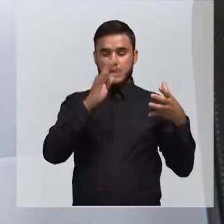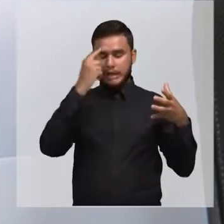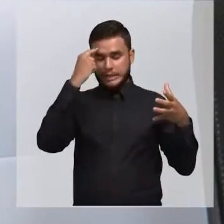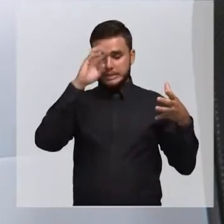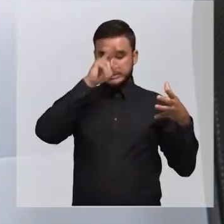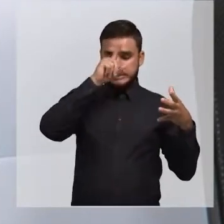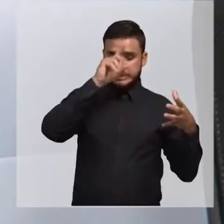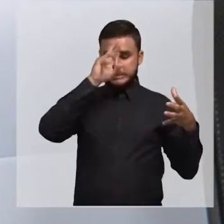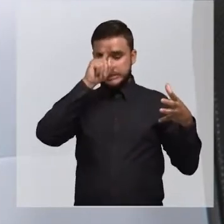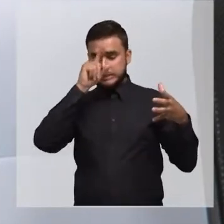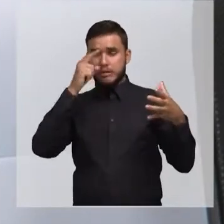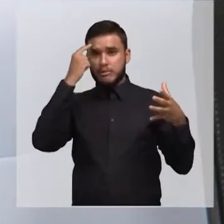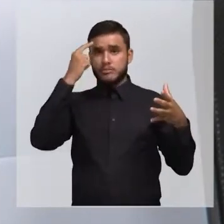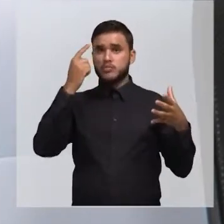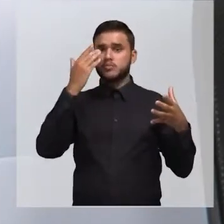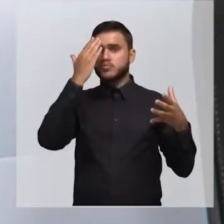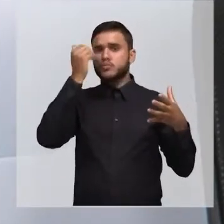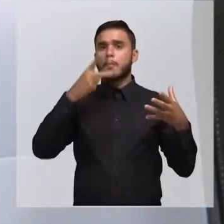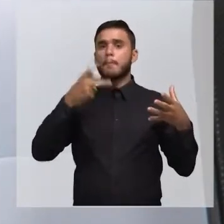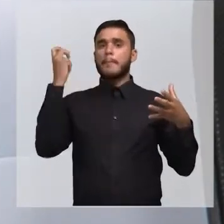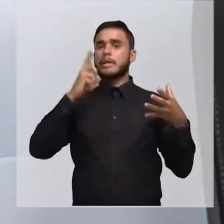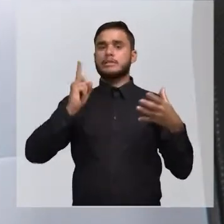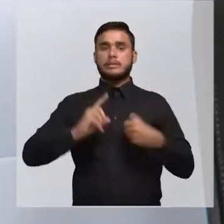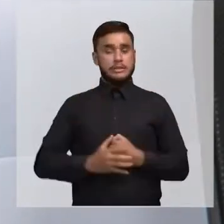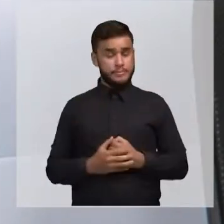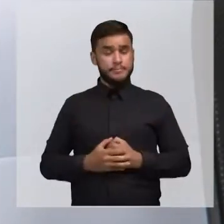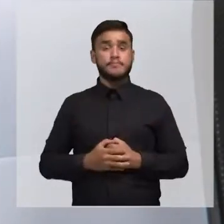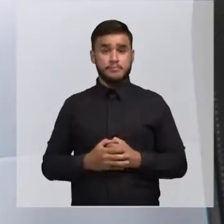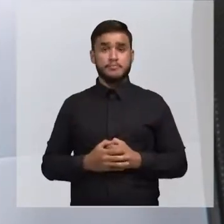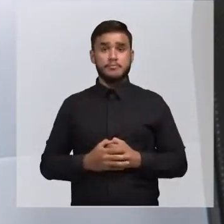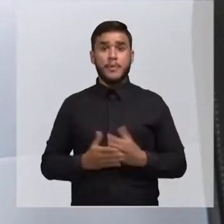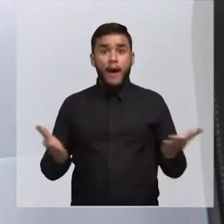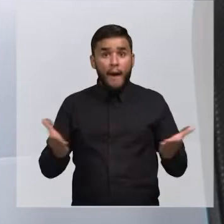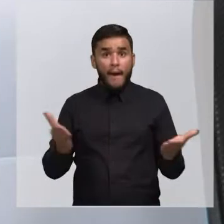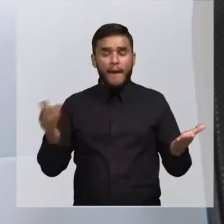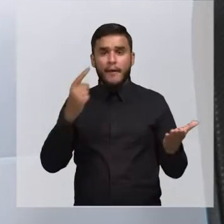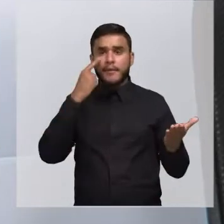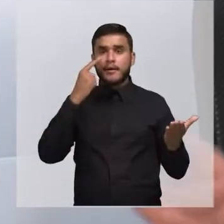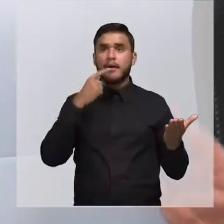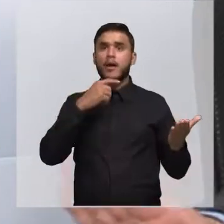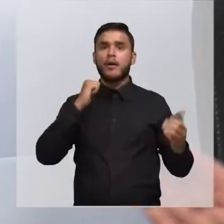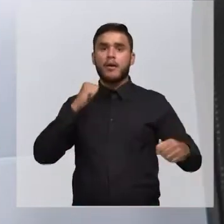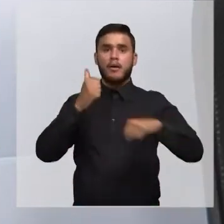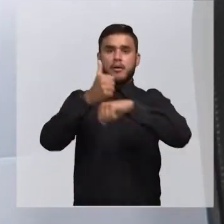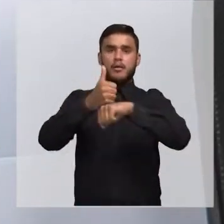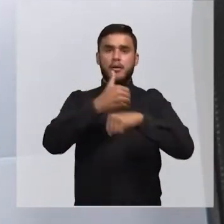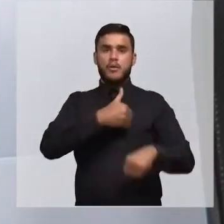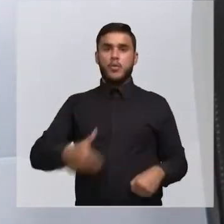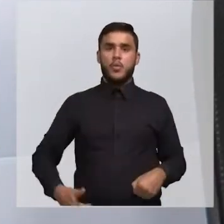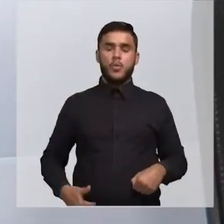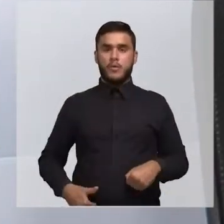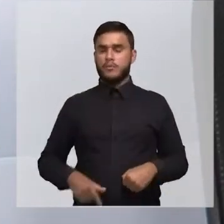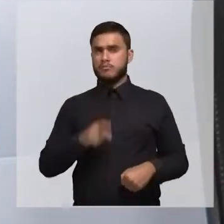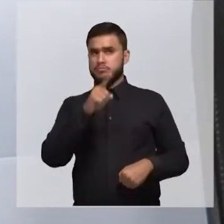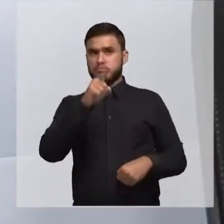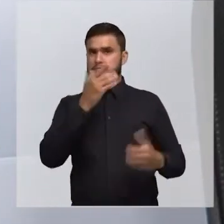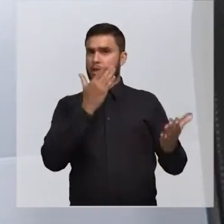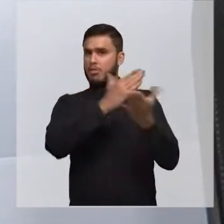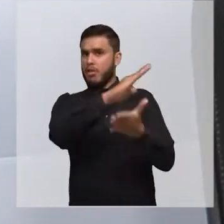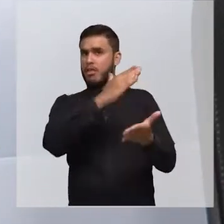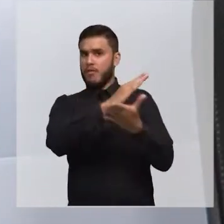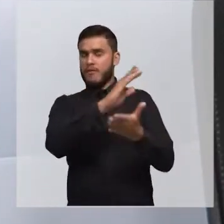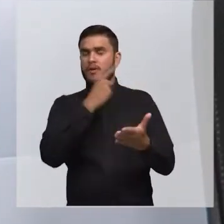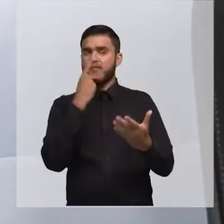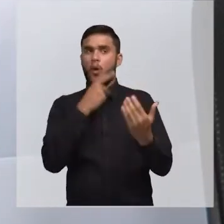Eles praticamente colocam como se esse atual governo que está aí não tivesse nada a ver com eles, não